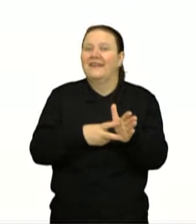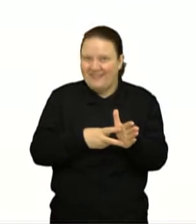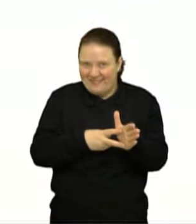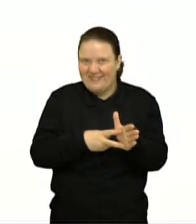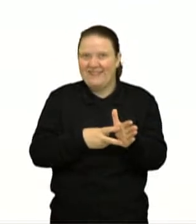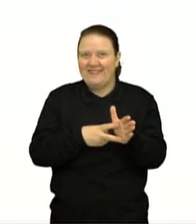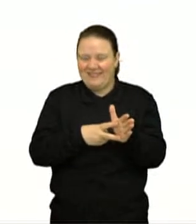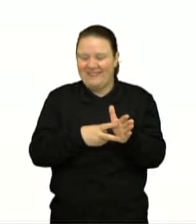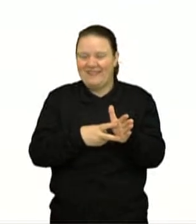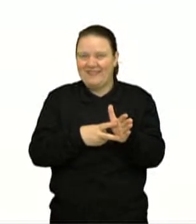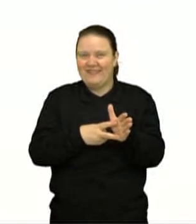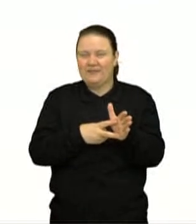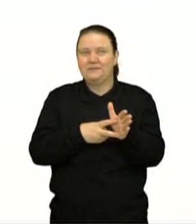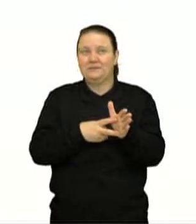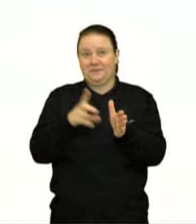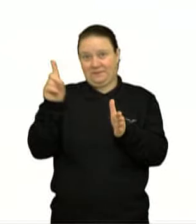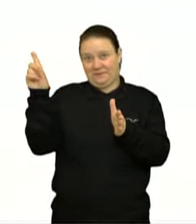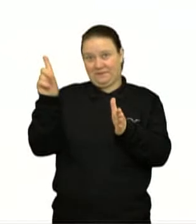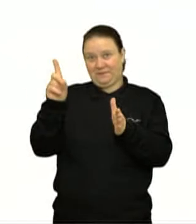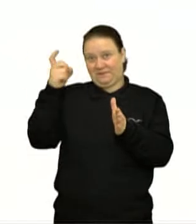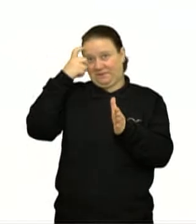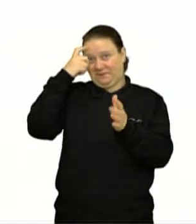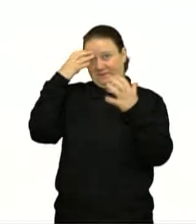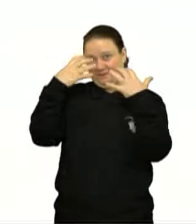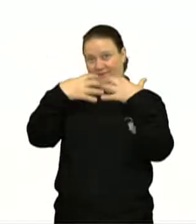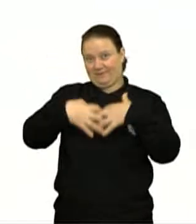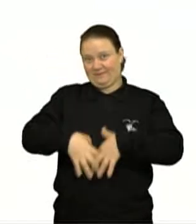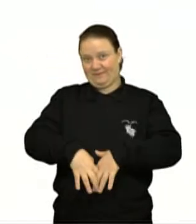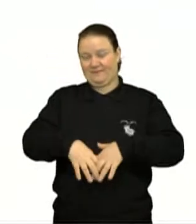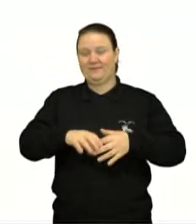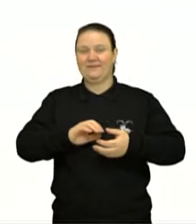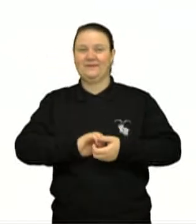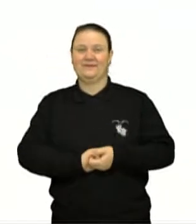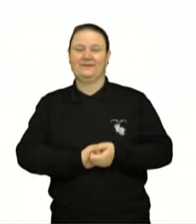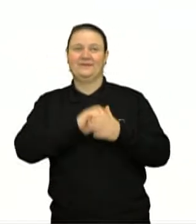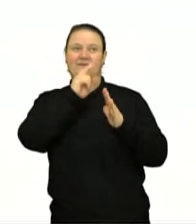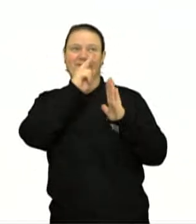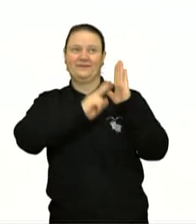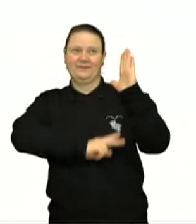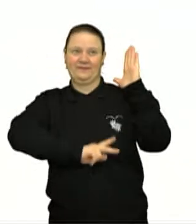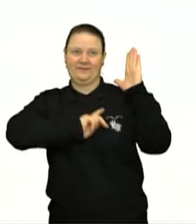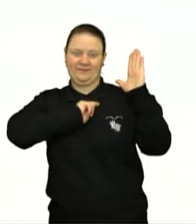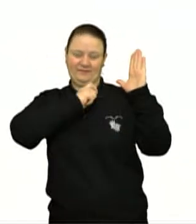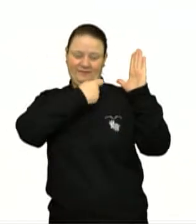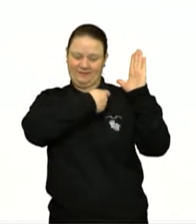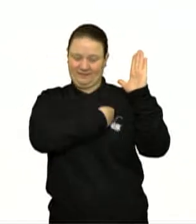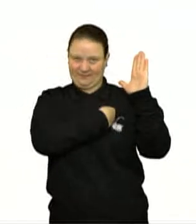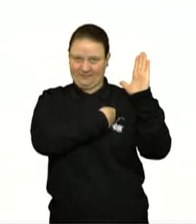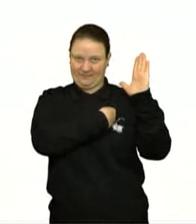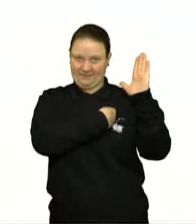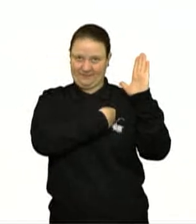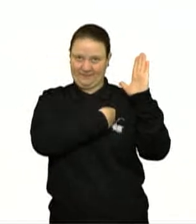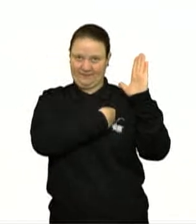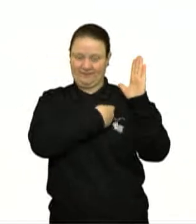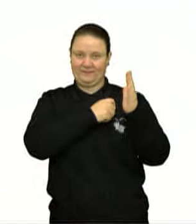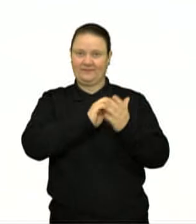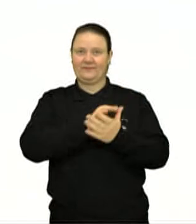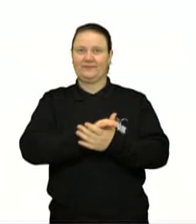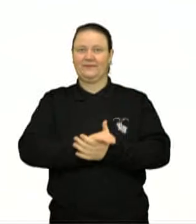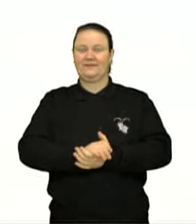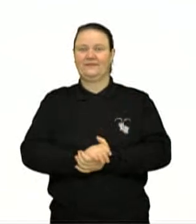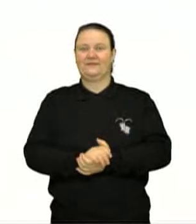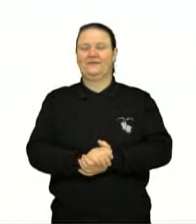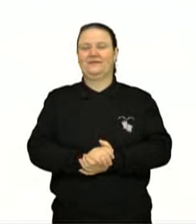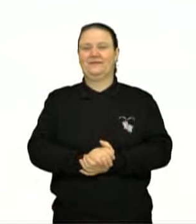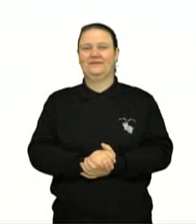seguir? Reflexionando com o texto. Hablando se entiende la gente. Un grupo de